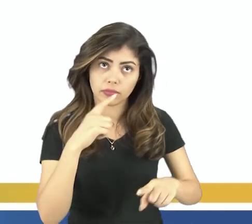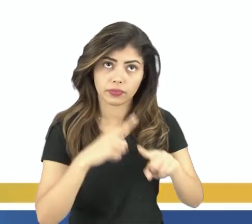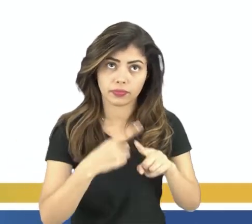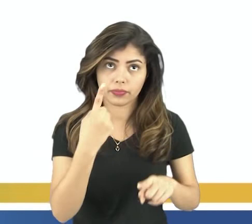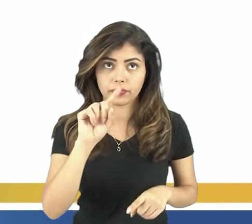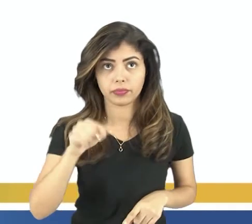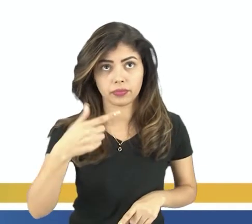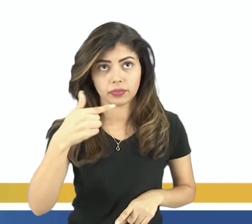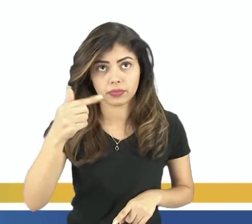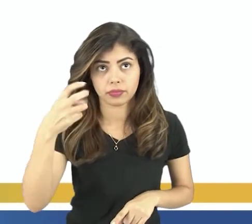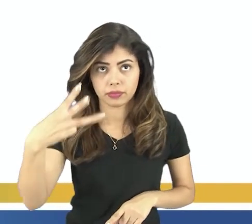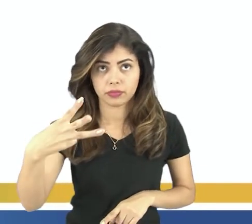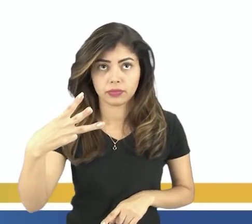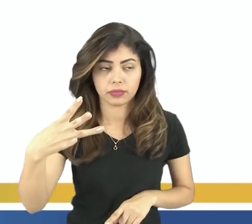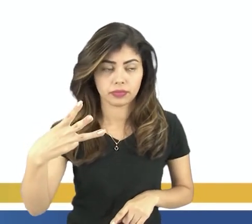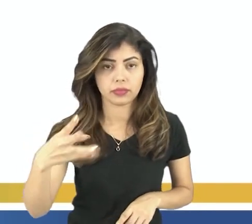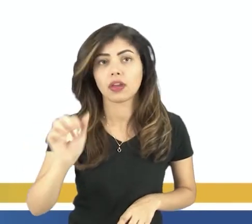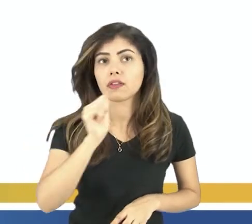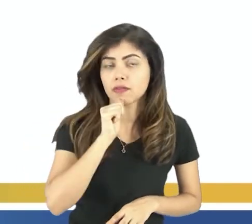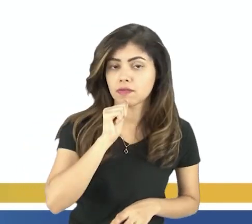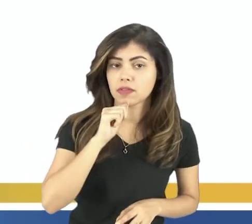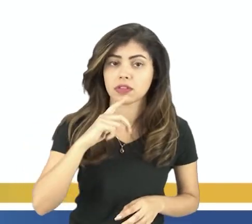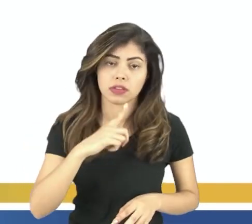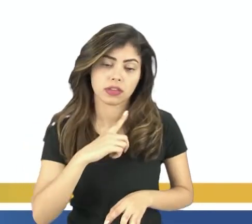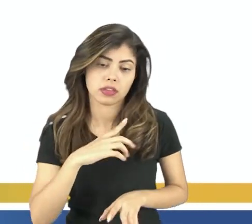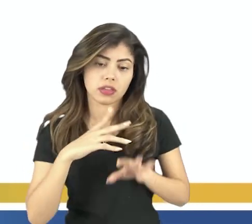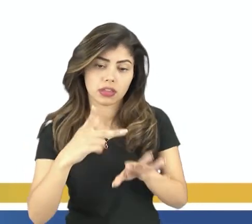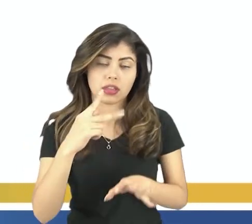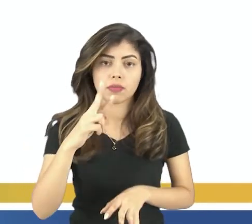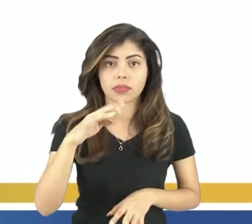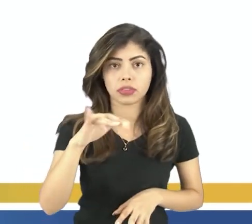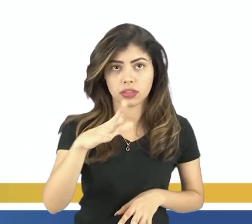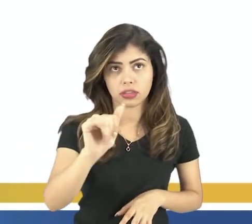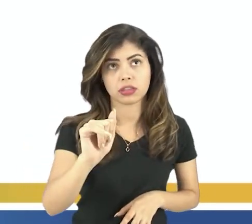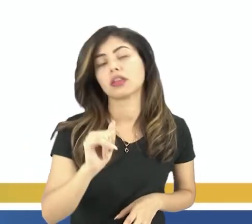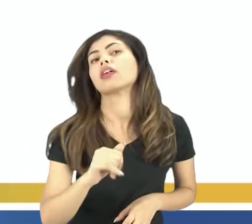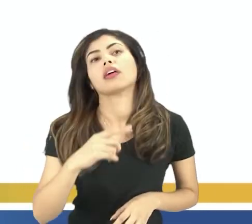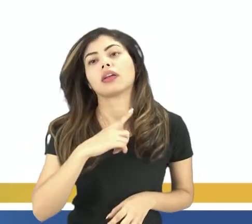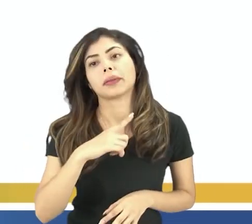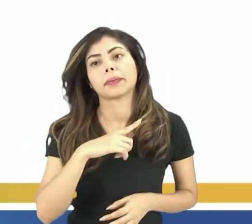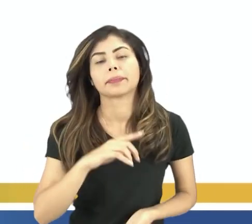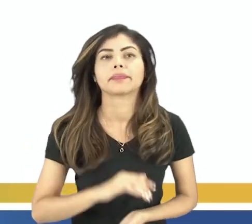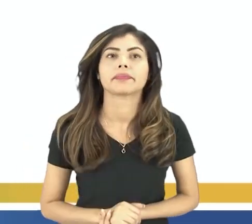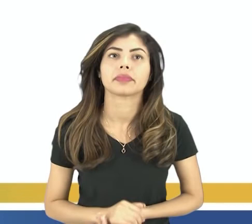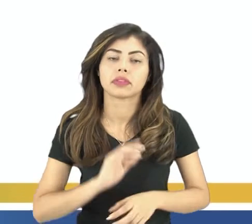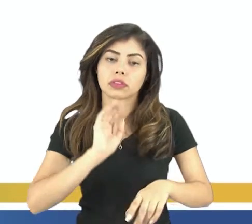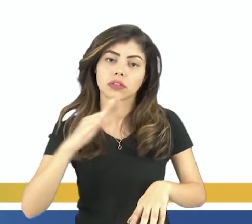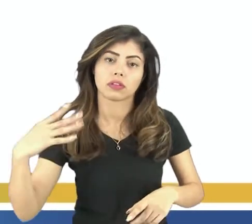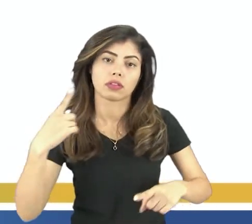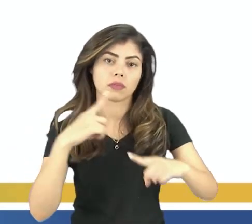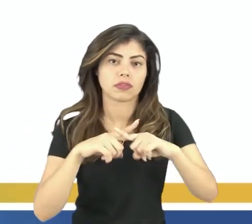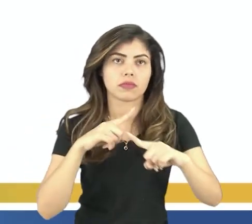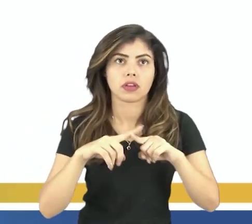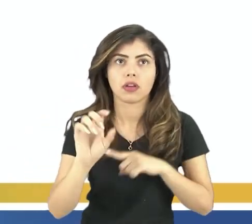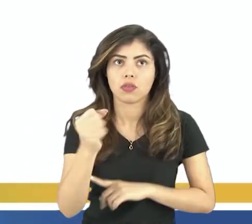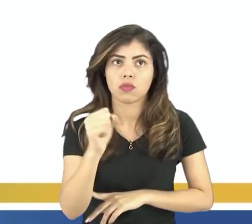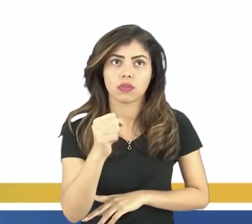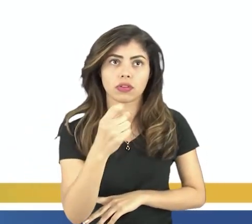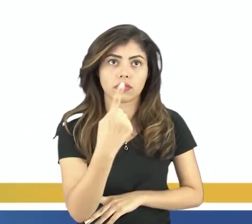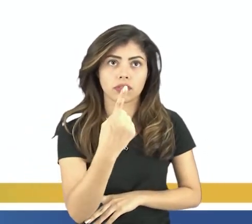vezes 1,73 e a gente ainda tem a potência do lado, que é 10 elevado a menos 2. Quando eu multiplico o 8